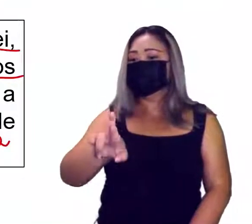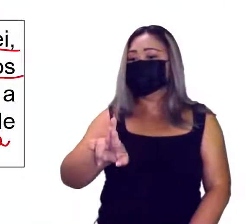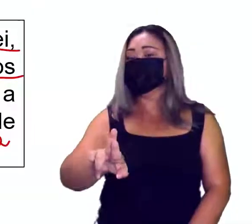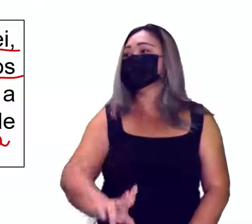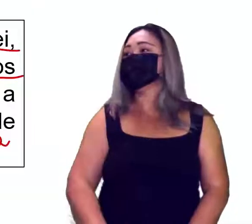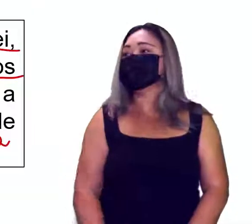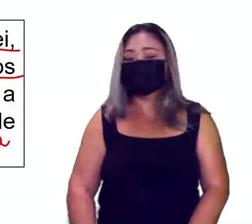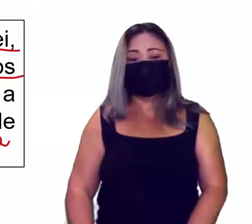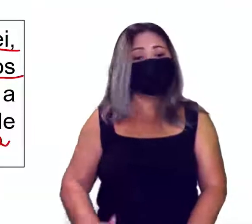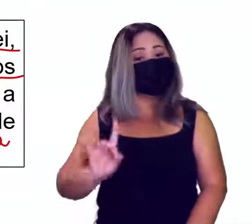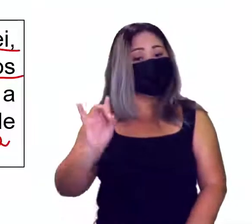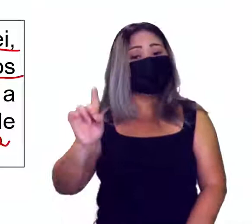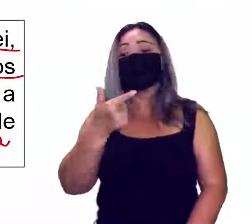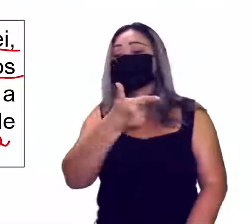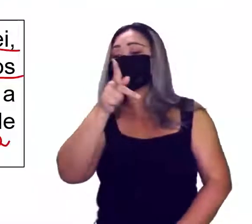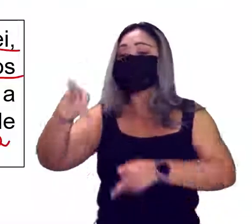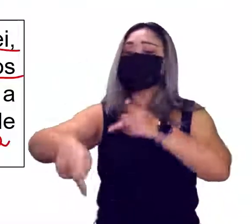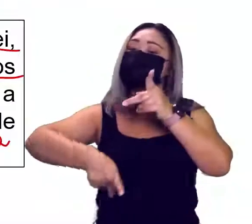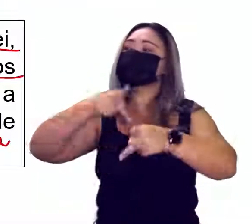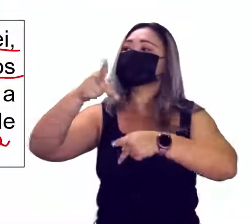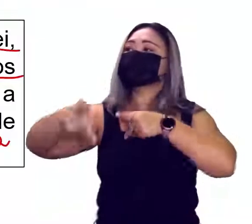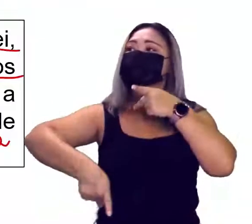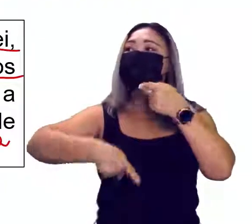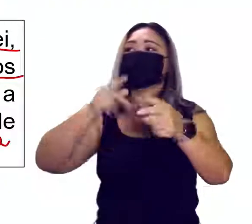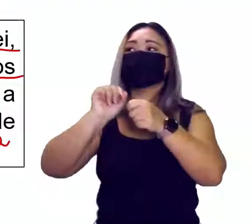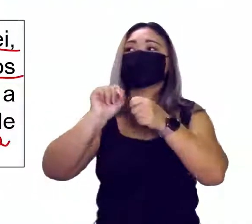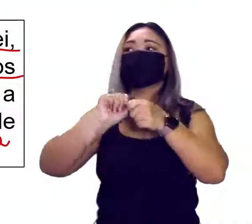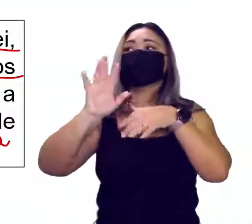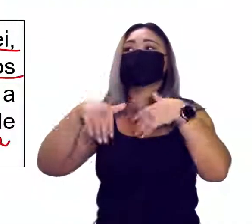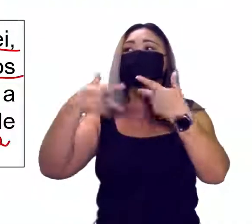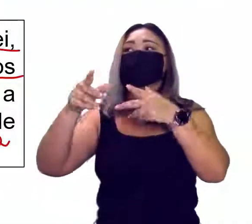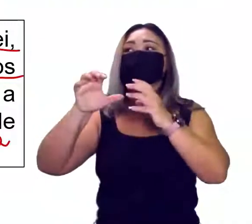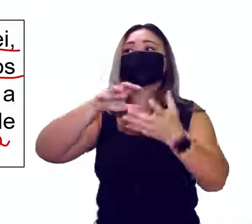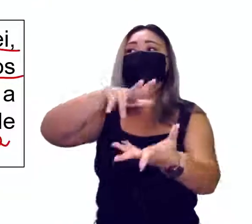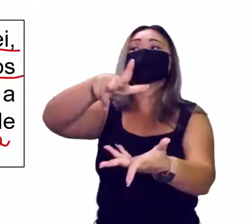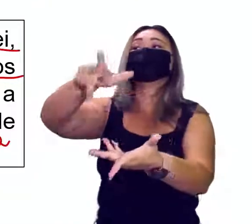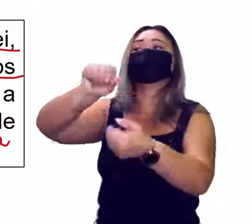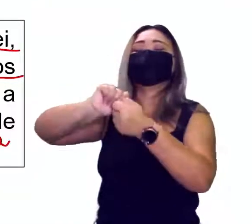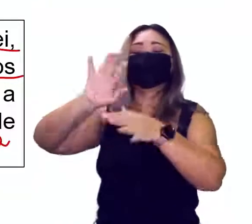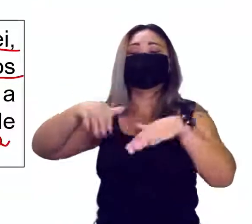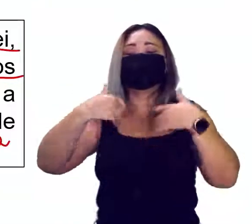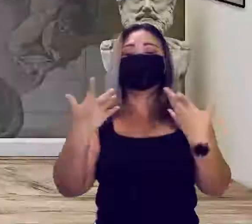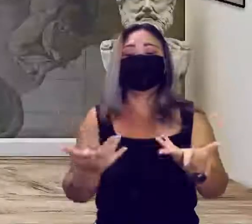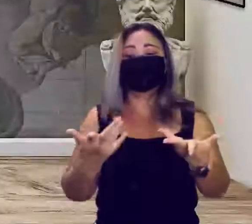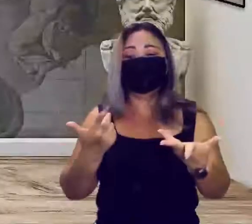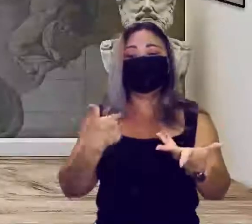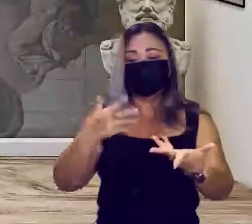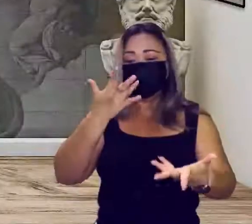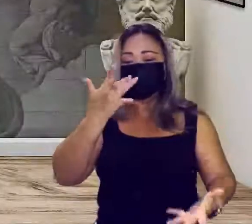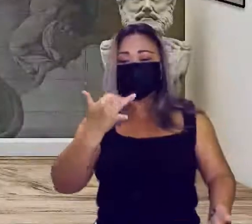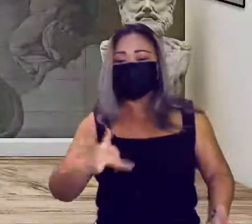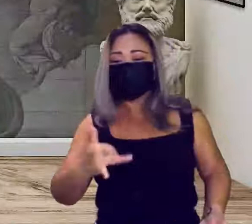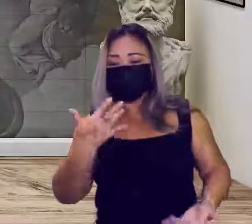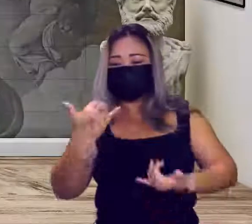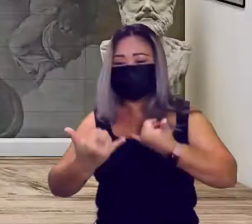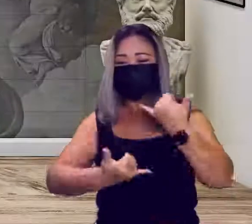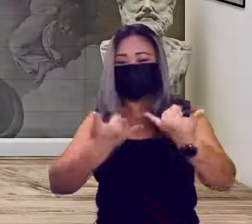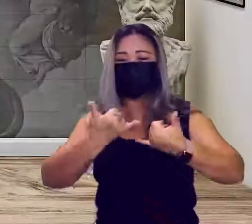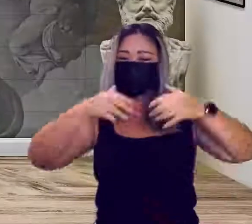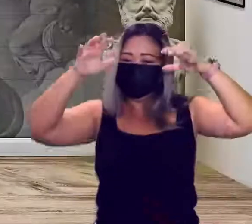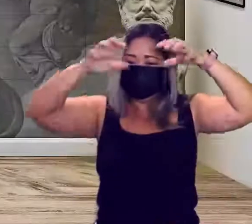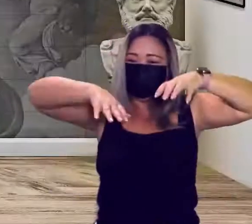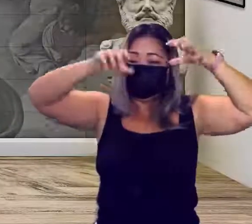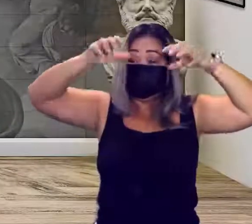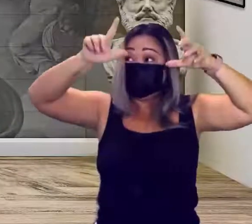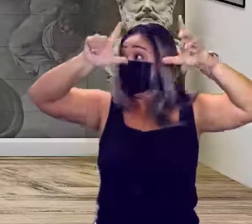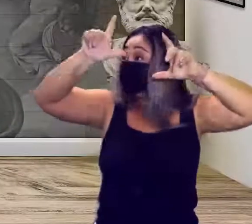E depois por outros povos de muitas partes do mundo. Até hoje. Até criança, às vezes eu brinco hoje, quando tá chovendo, dá